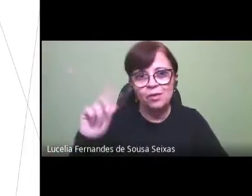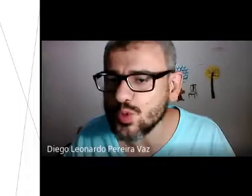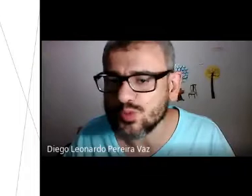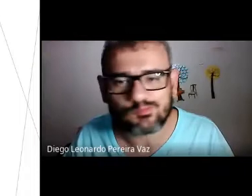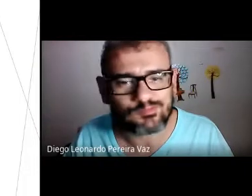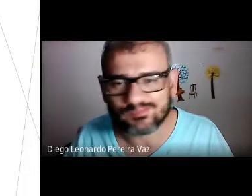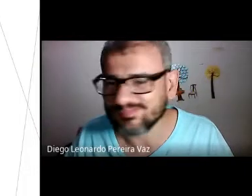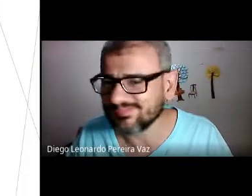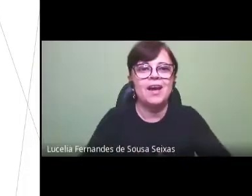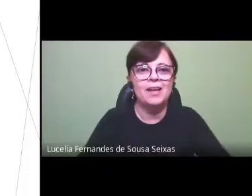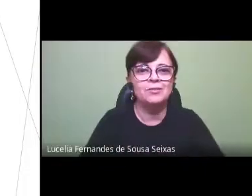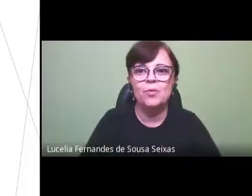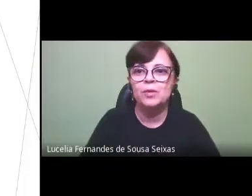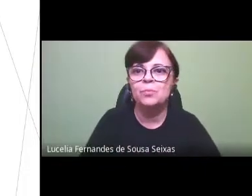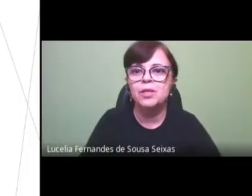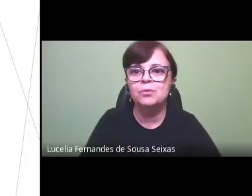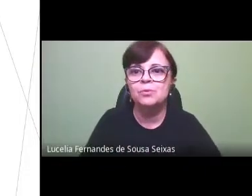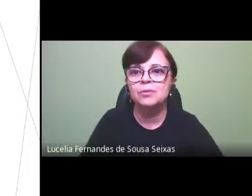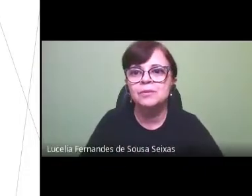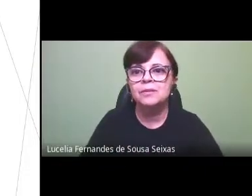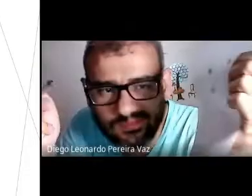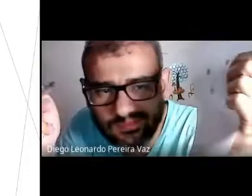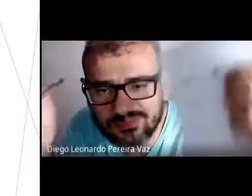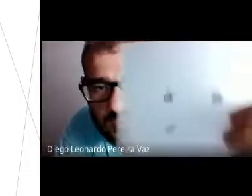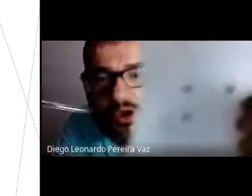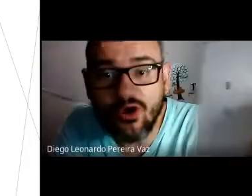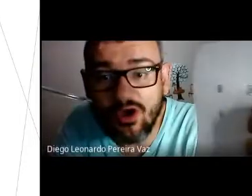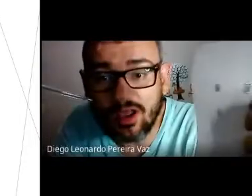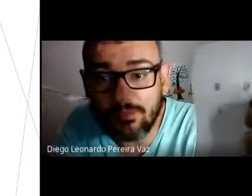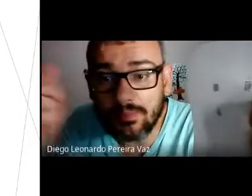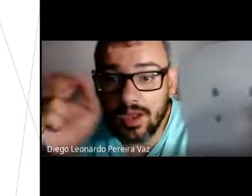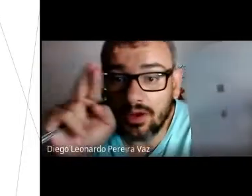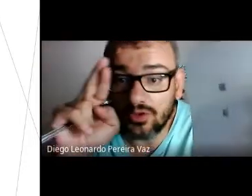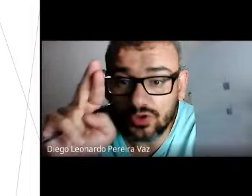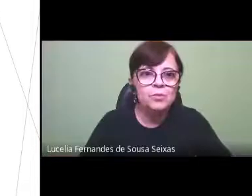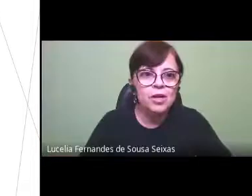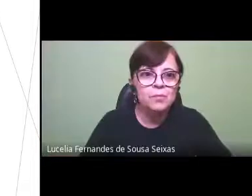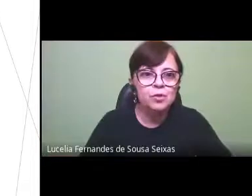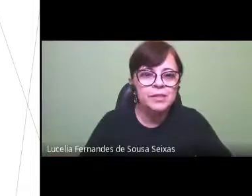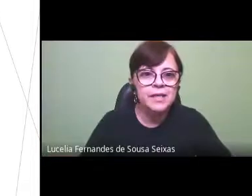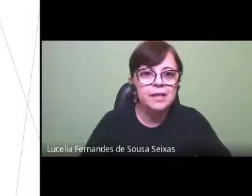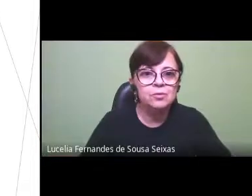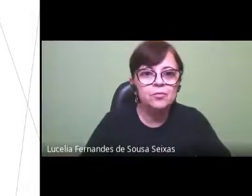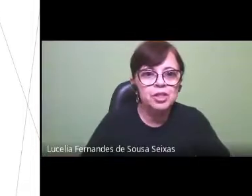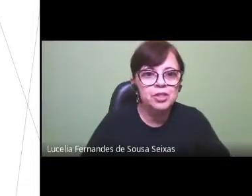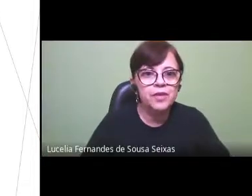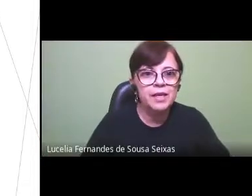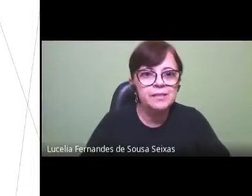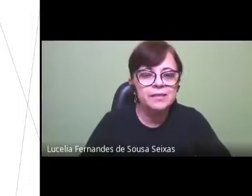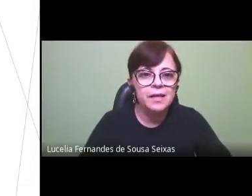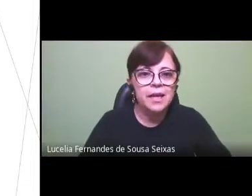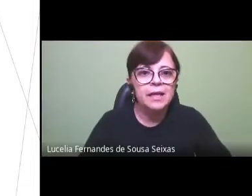Edival também não. não acertou, tá errado, não é domingo. Não. Fala. Vamos, olha o meu desenho.